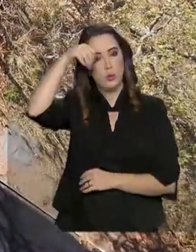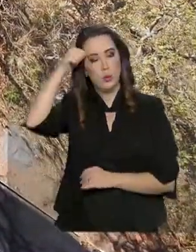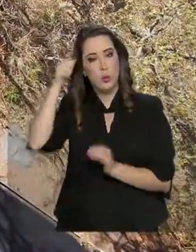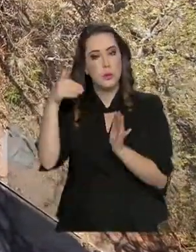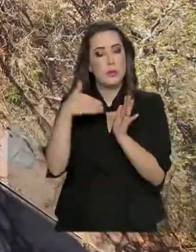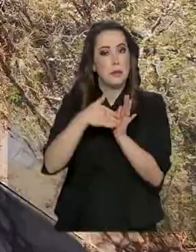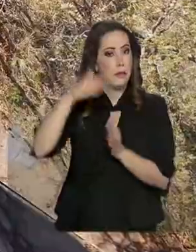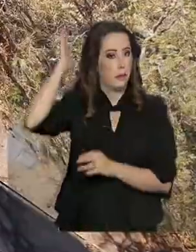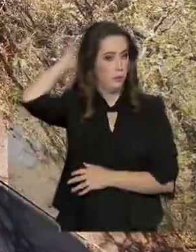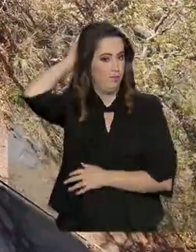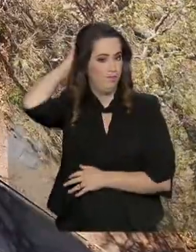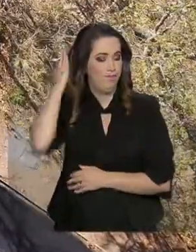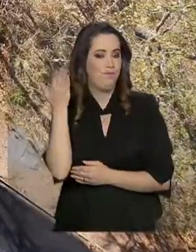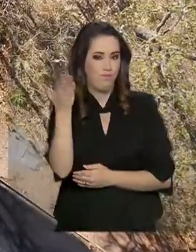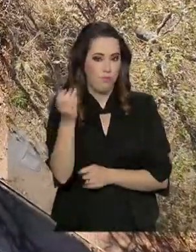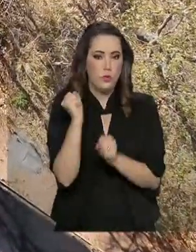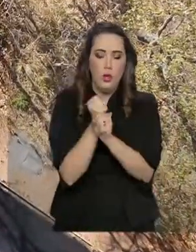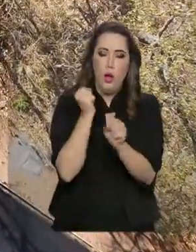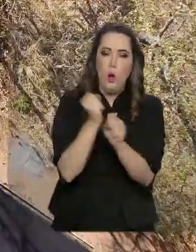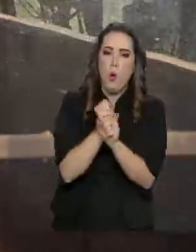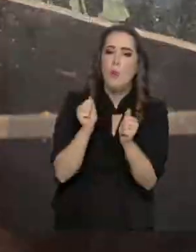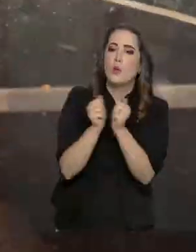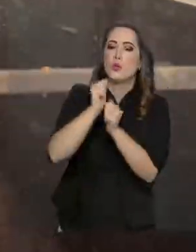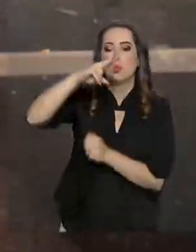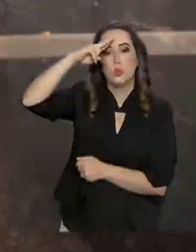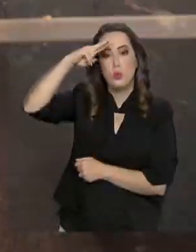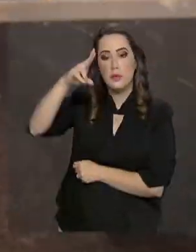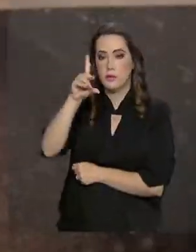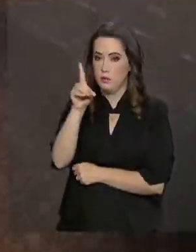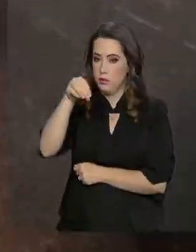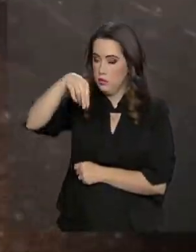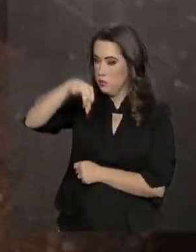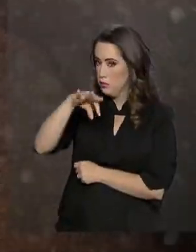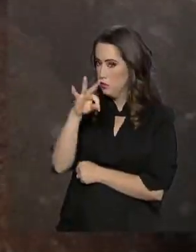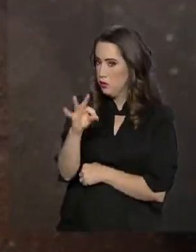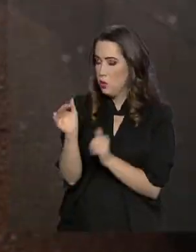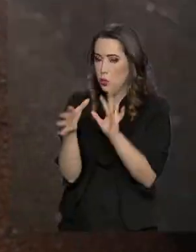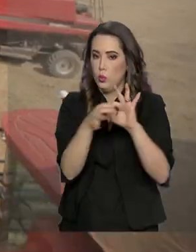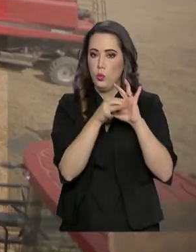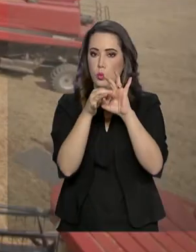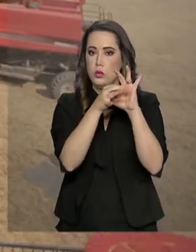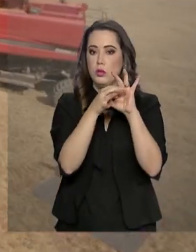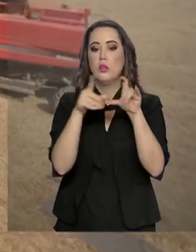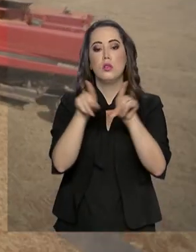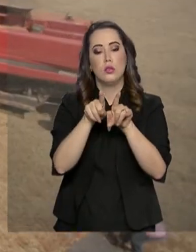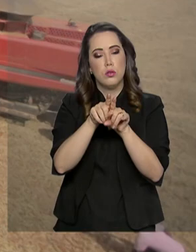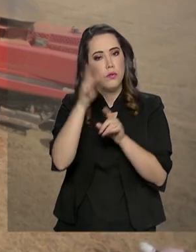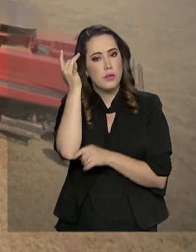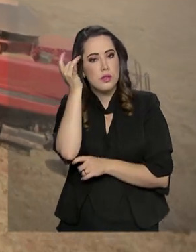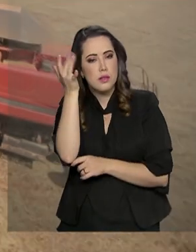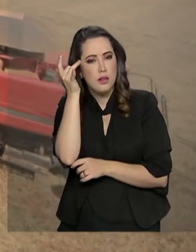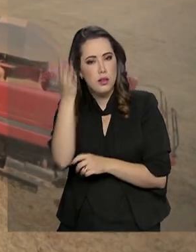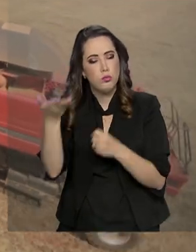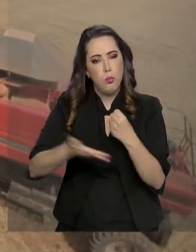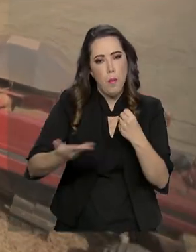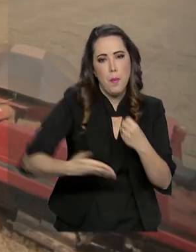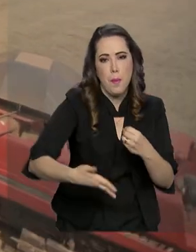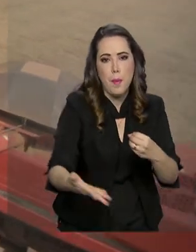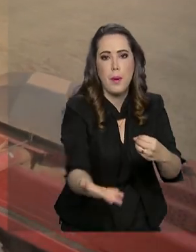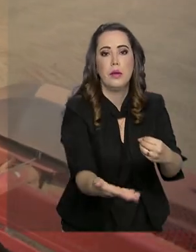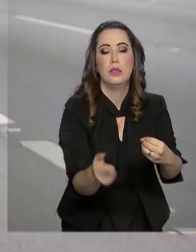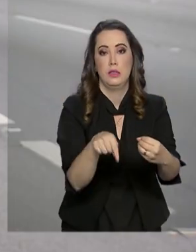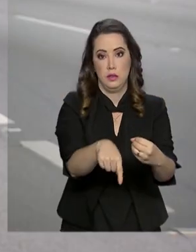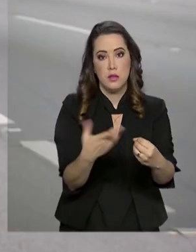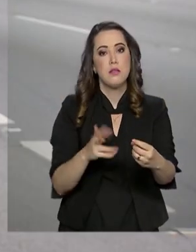A obra, realizada pelo Exército e o DENIT, vai facilitar o transporte dos grãos colhidos em consecutivas safras